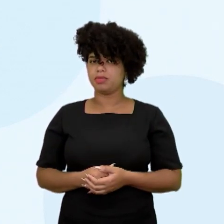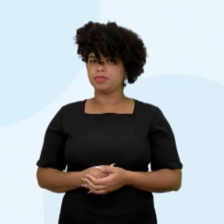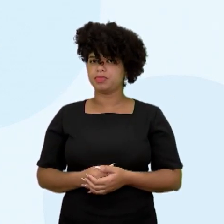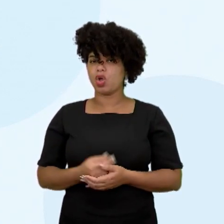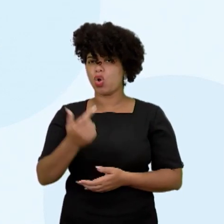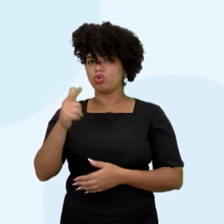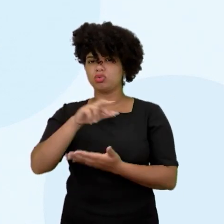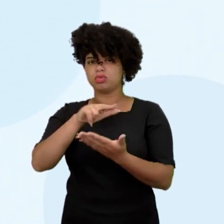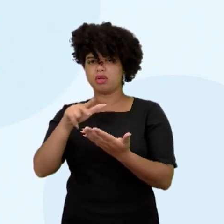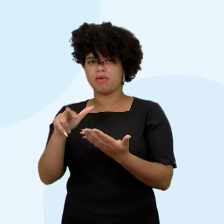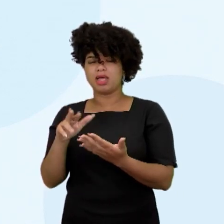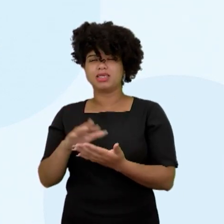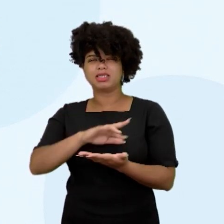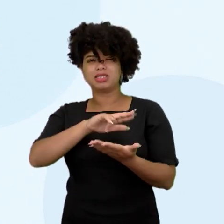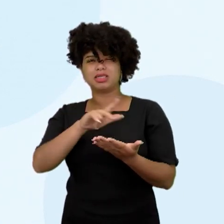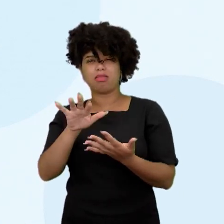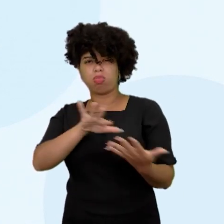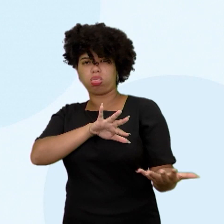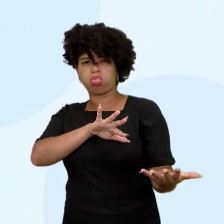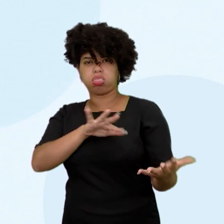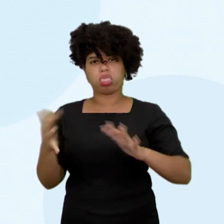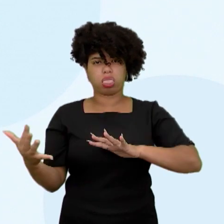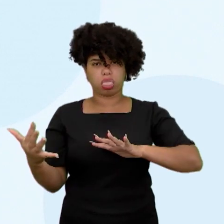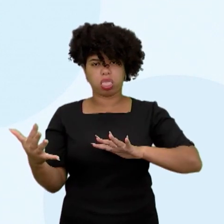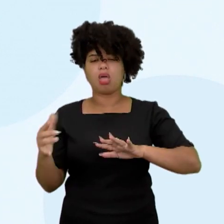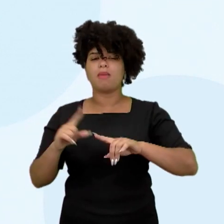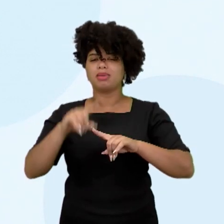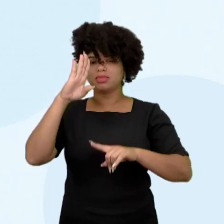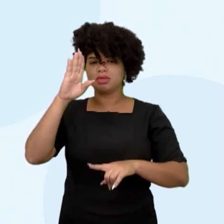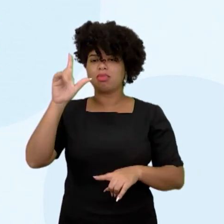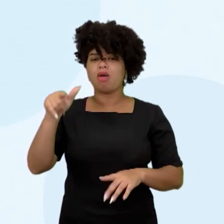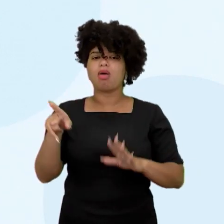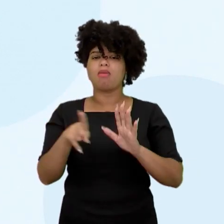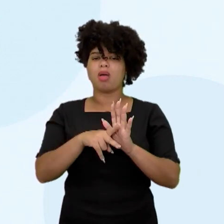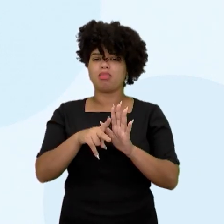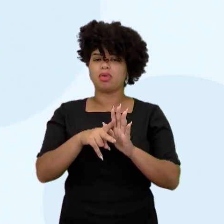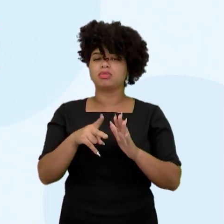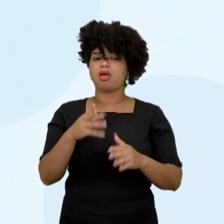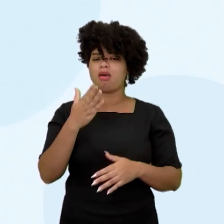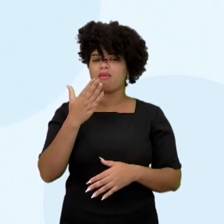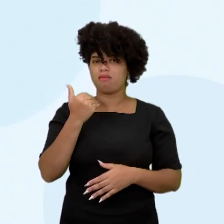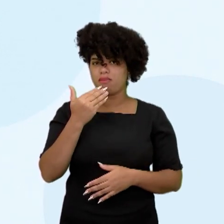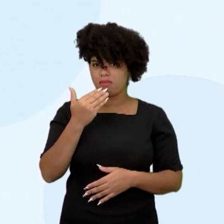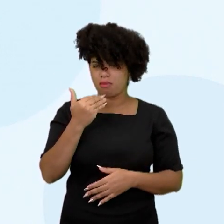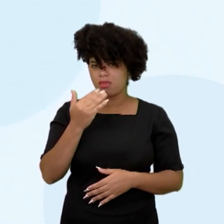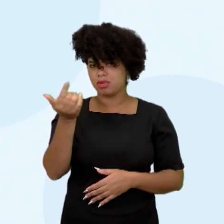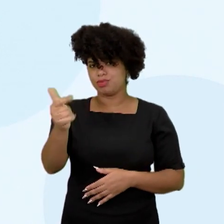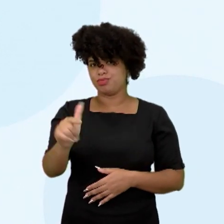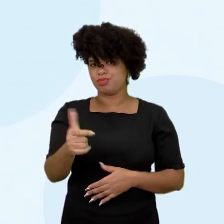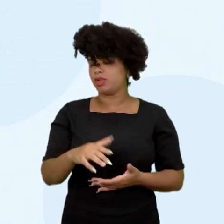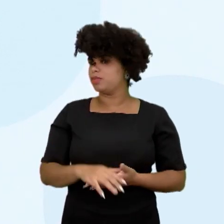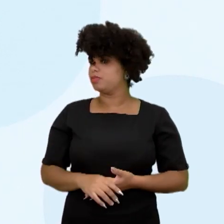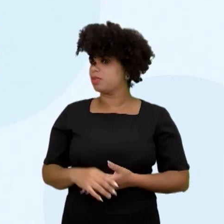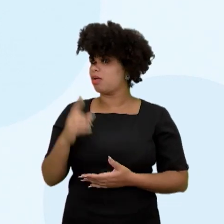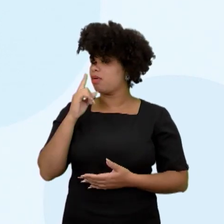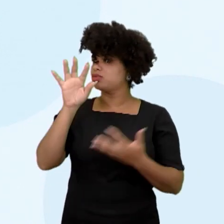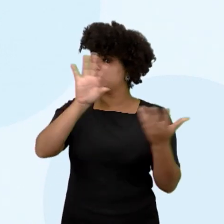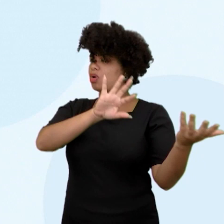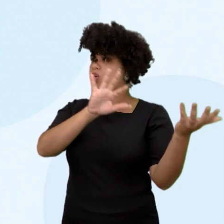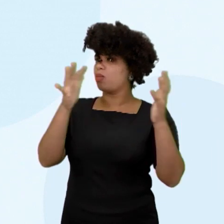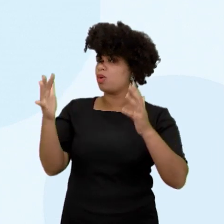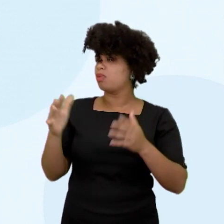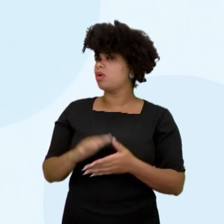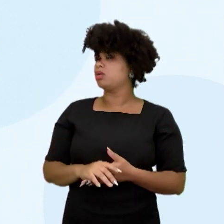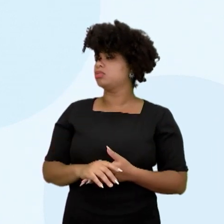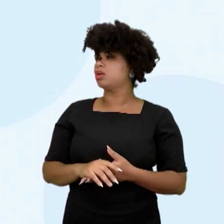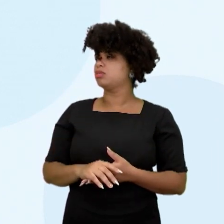natural. Causas. A desertificação é causada principalmente por atividades humanas e variações climáticas.